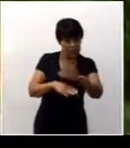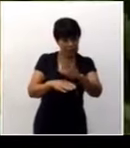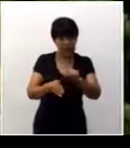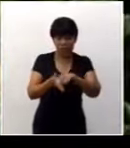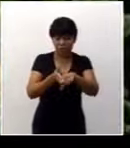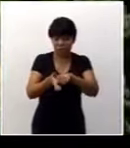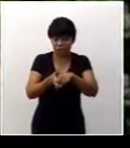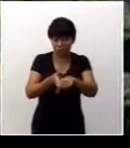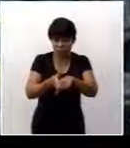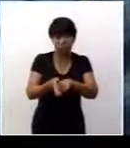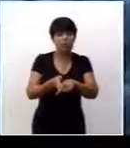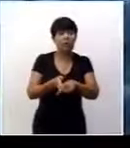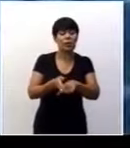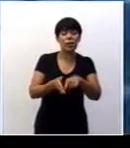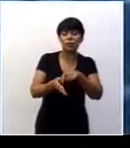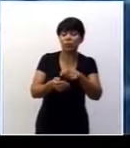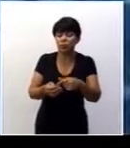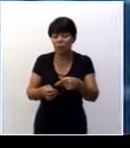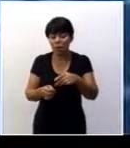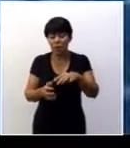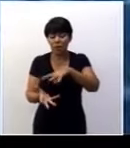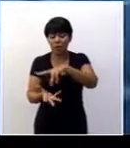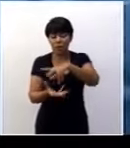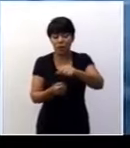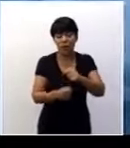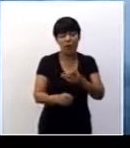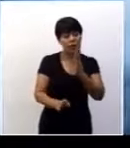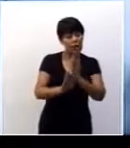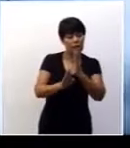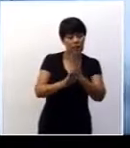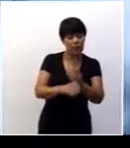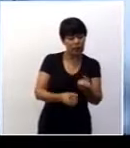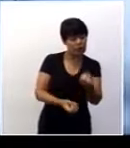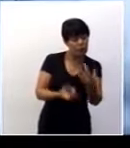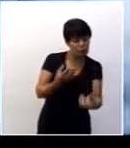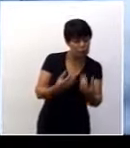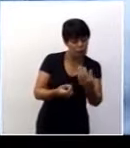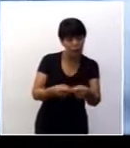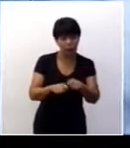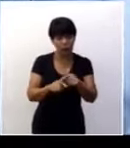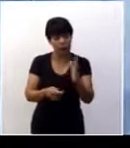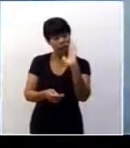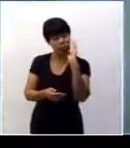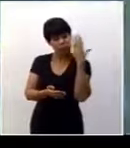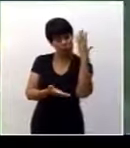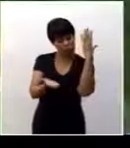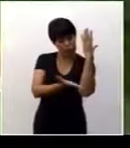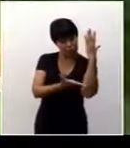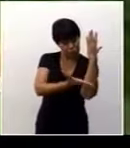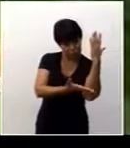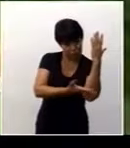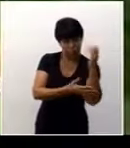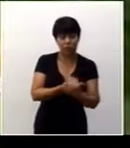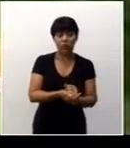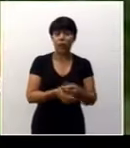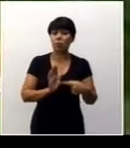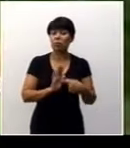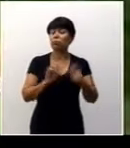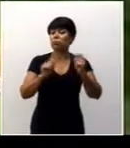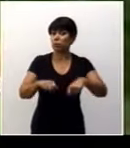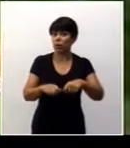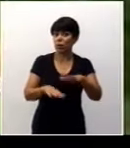estudos das condições da superfície terrestre, como identificação de queimadas e desmatamentos. Seu apontamento pode variar em até